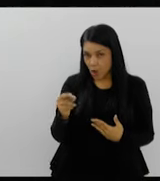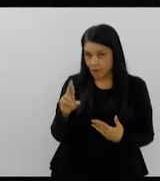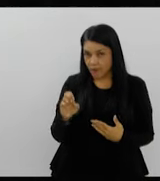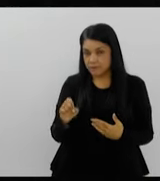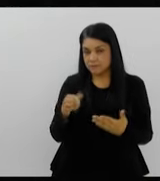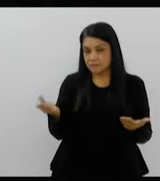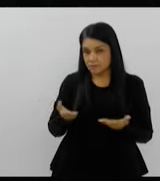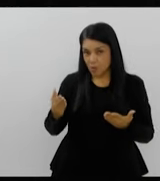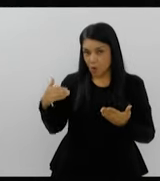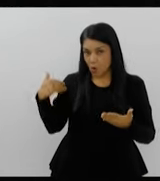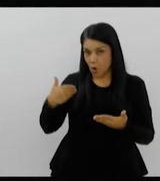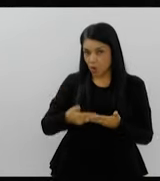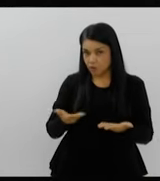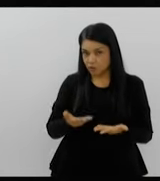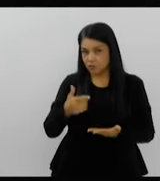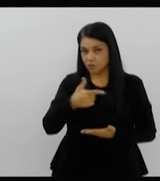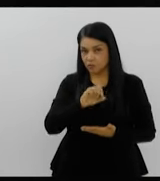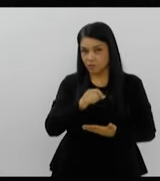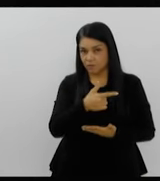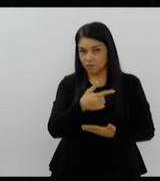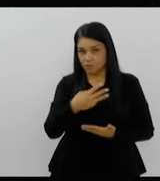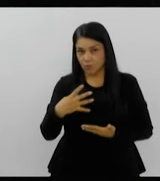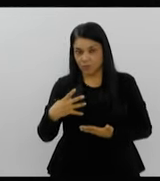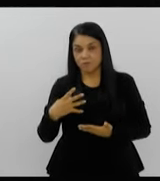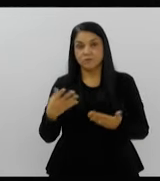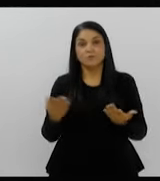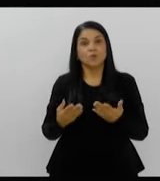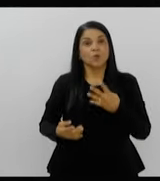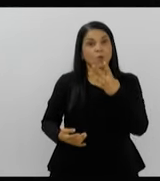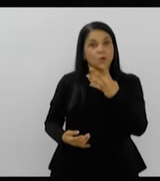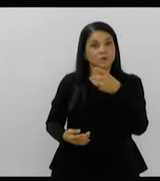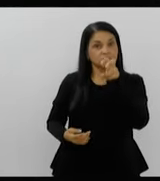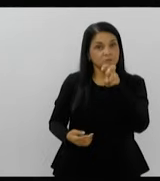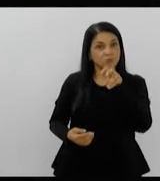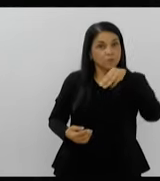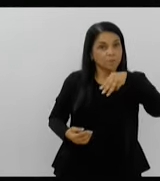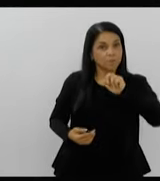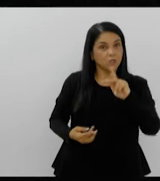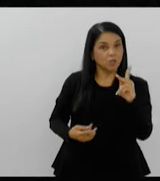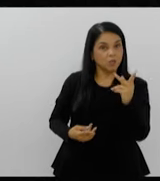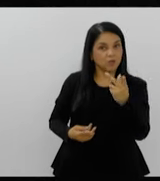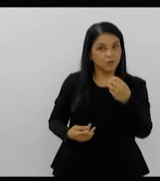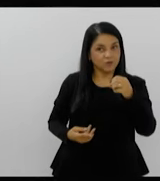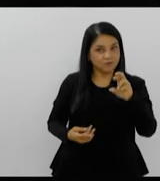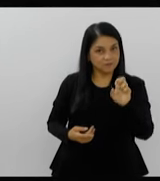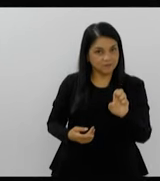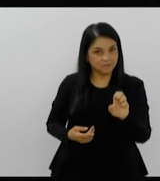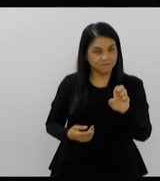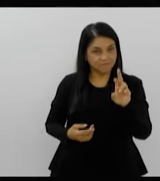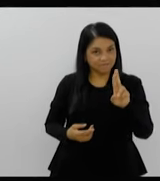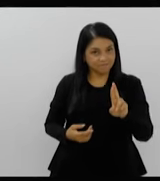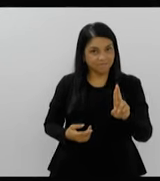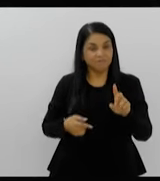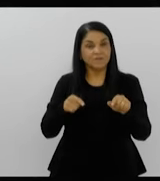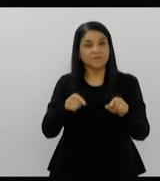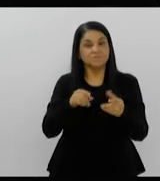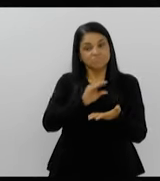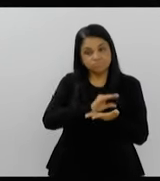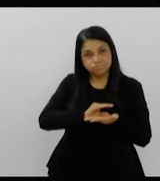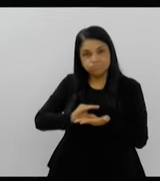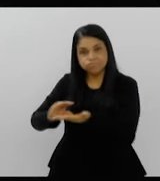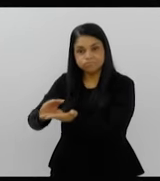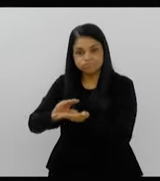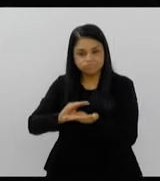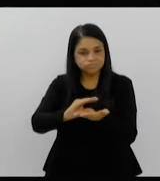de 2024, cerca de 45 milhões. 45 milhões que foram destinados para uma série